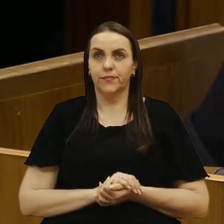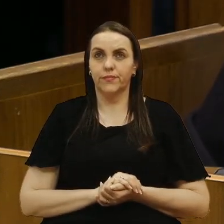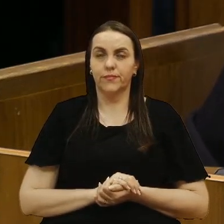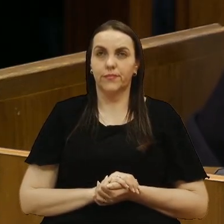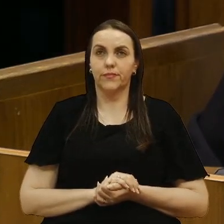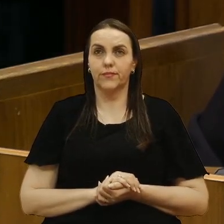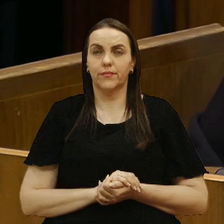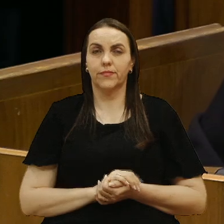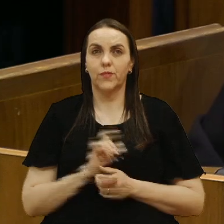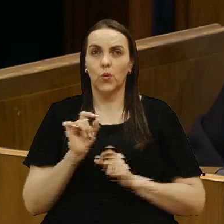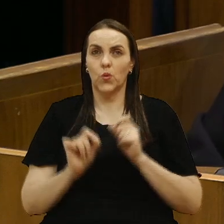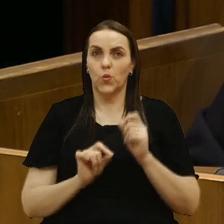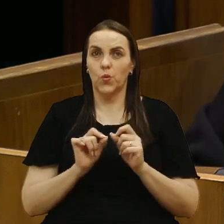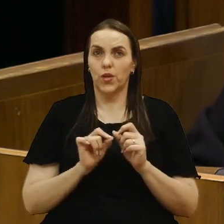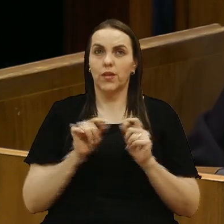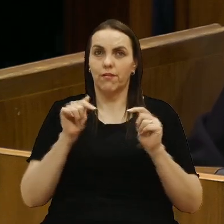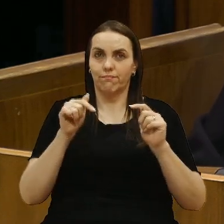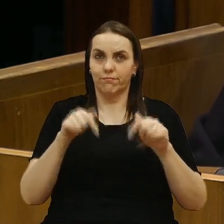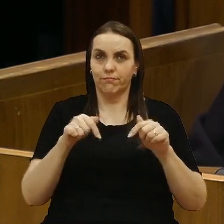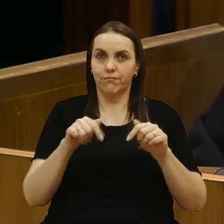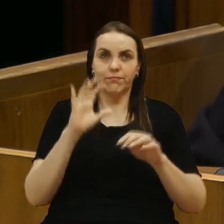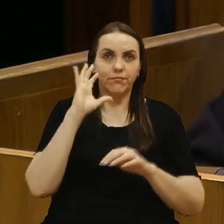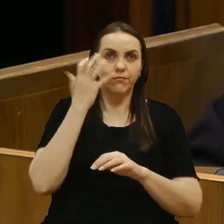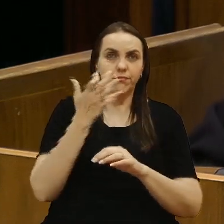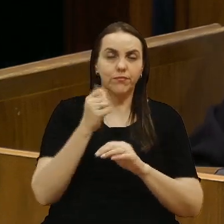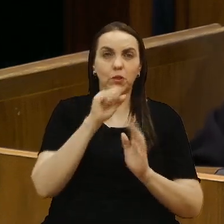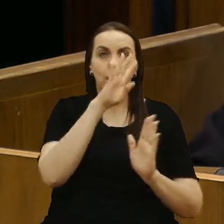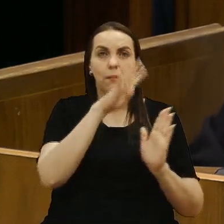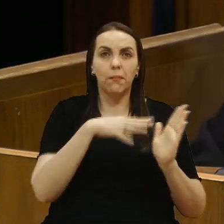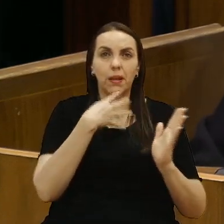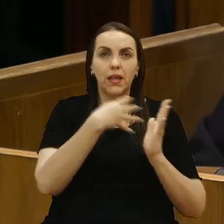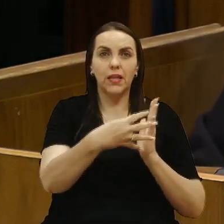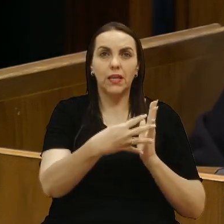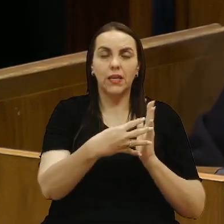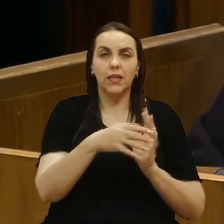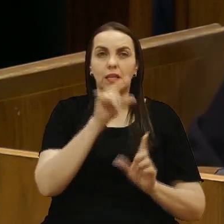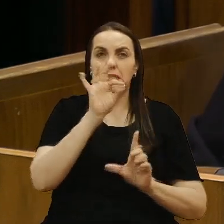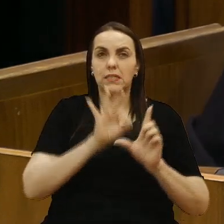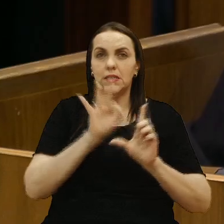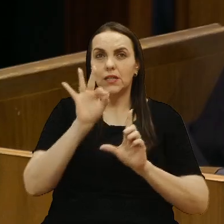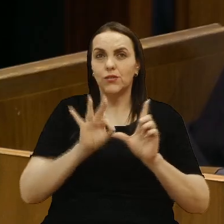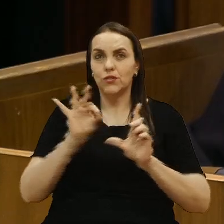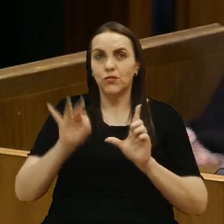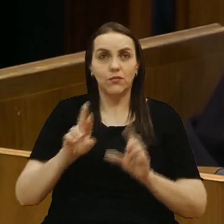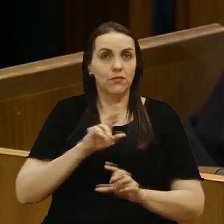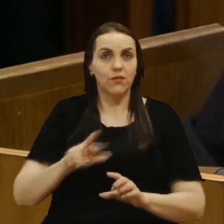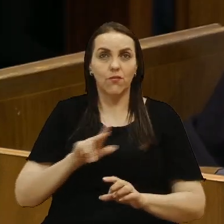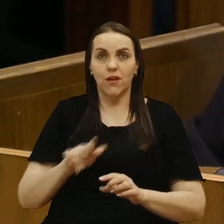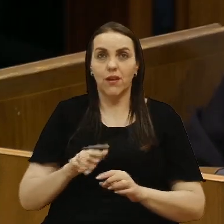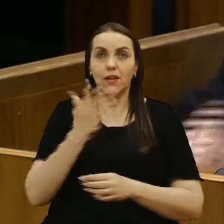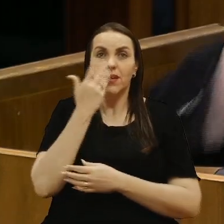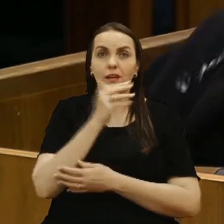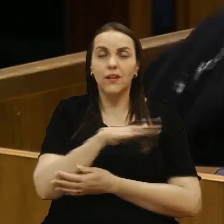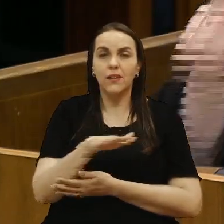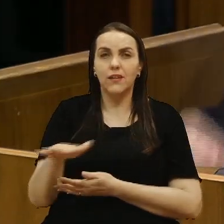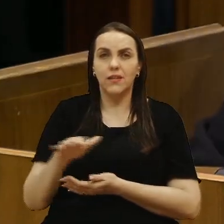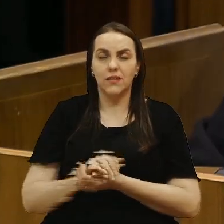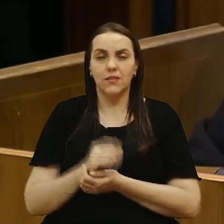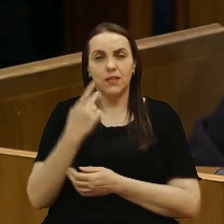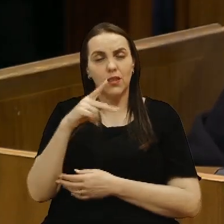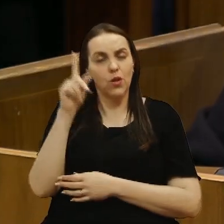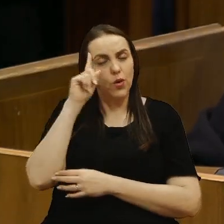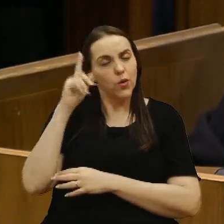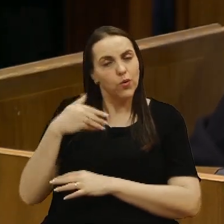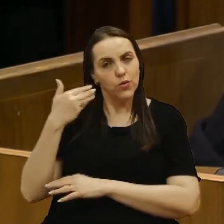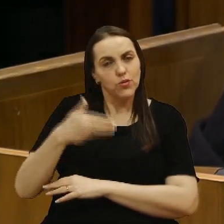O que está em jogo aqui não são planilhas ou estatísticas. São as crianças, suas